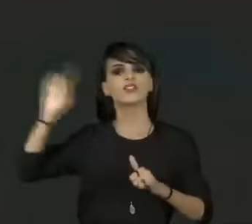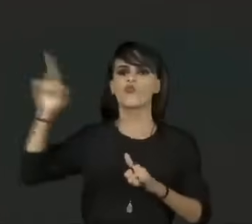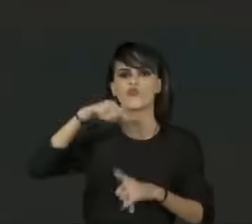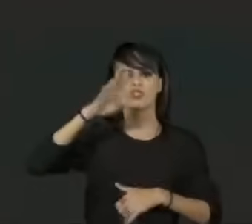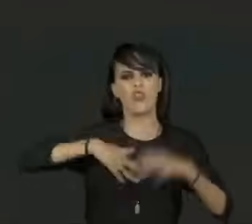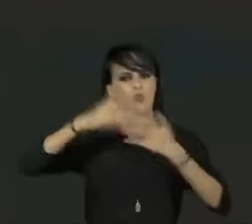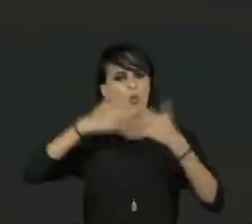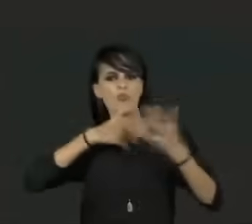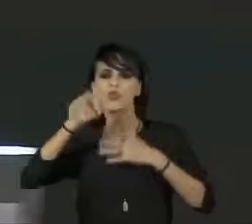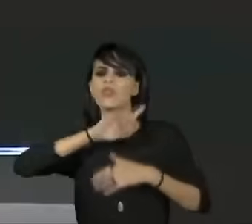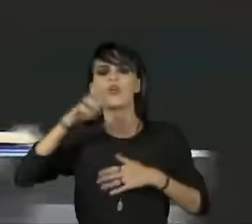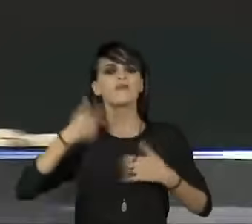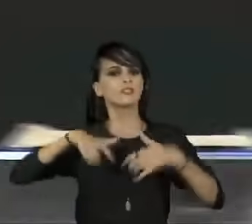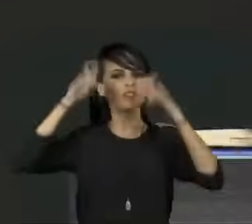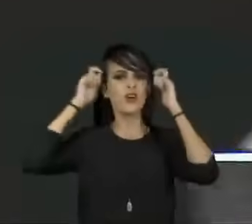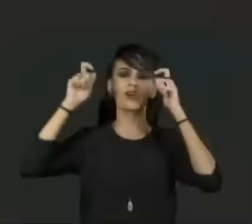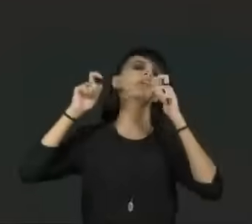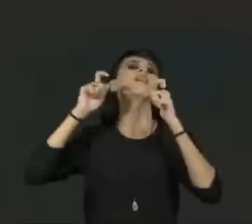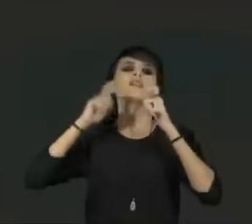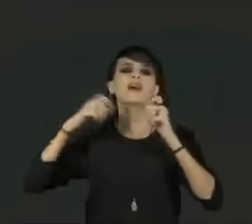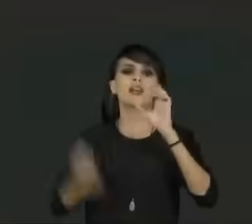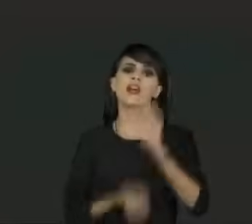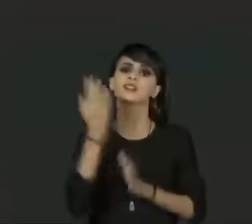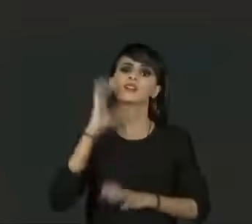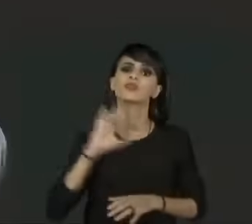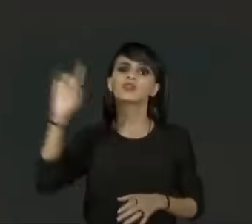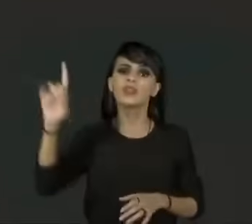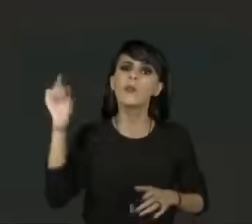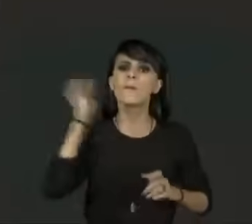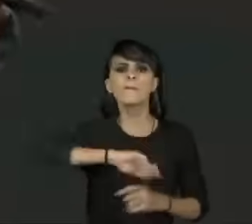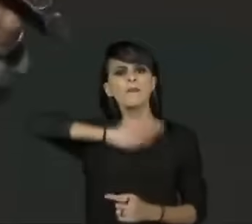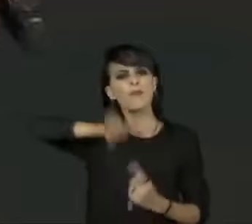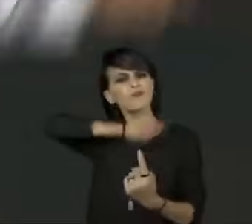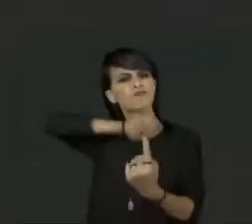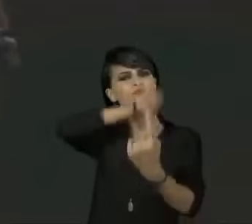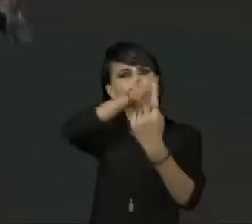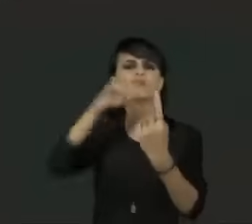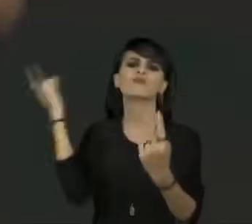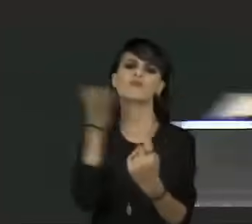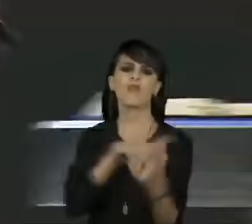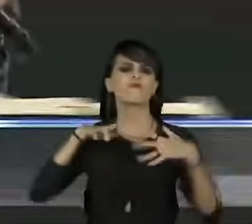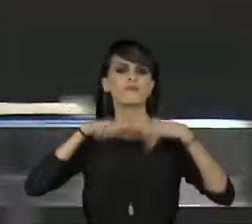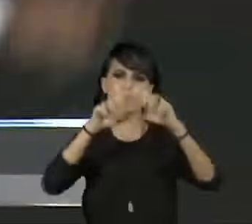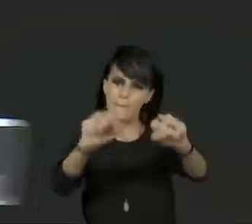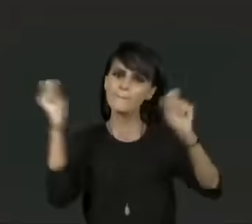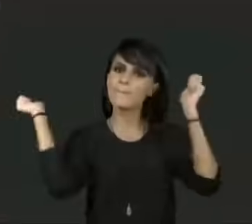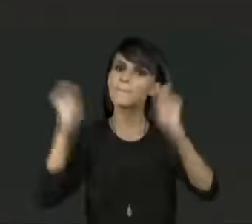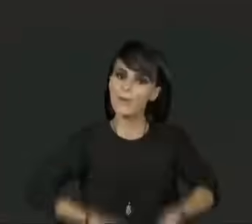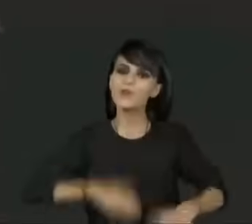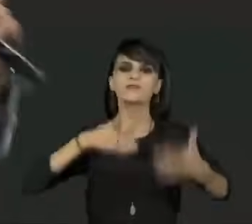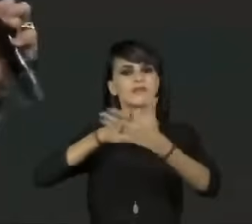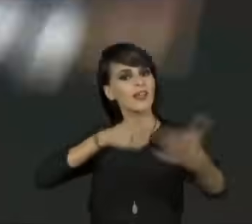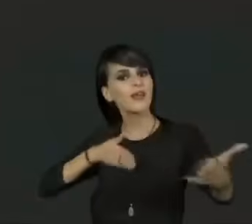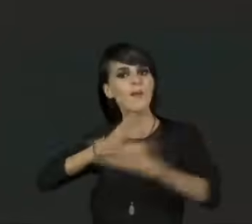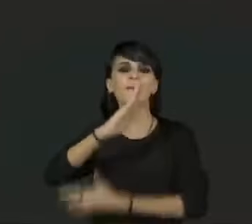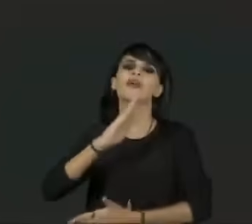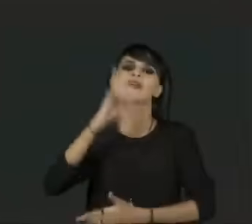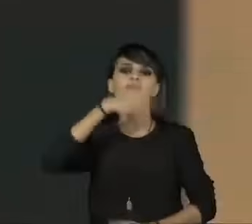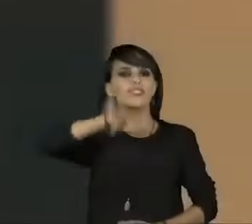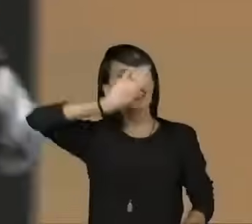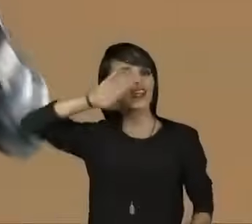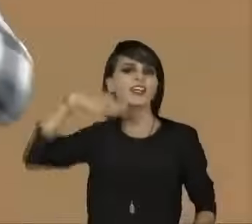qualquer você é a coroa da criação de Deus você pode chegar mais longe você pode conquistar você pode romper Creia em